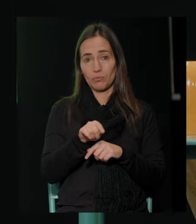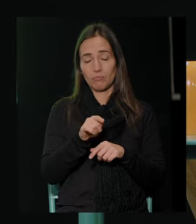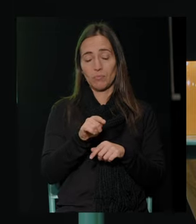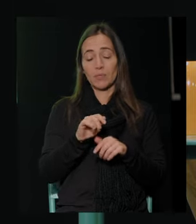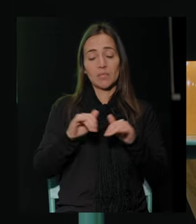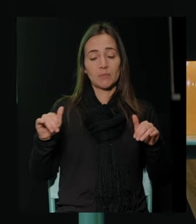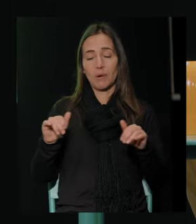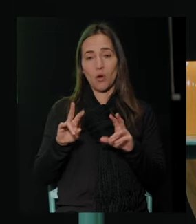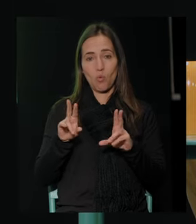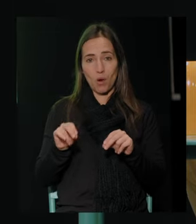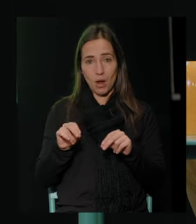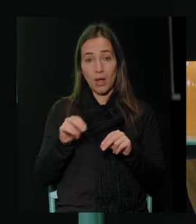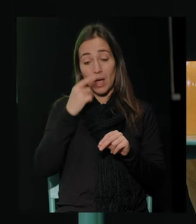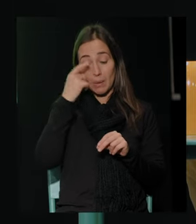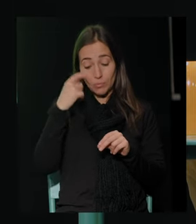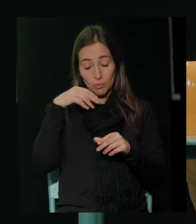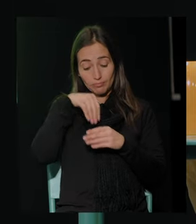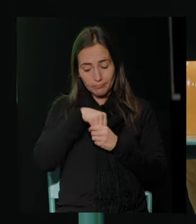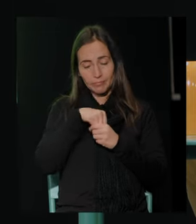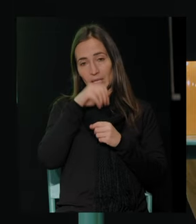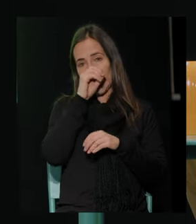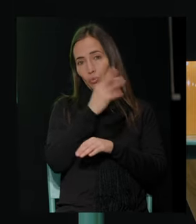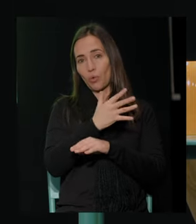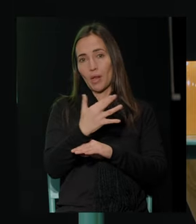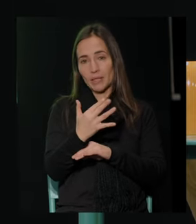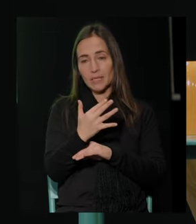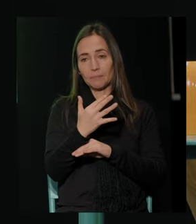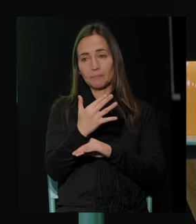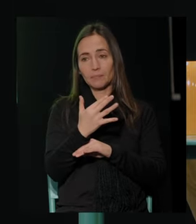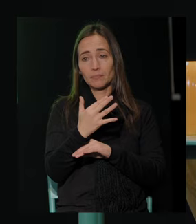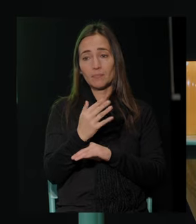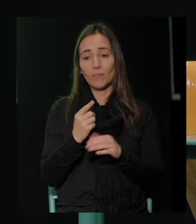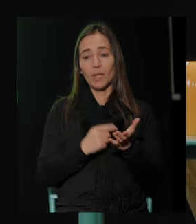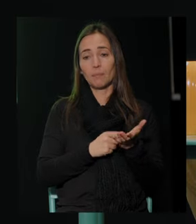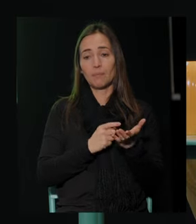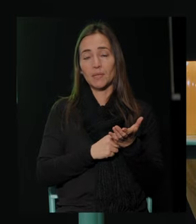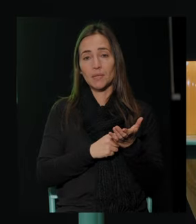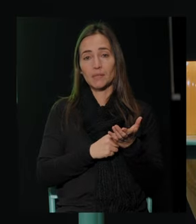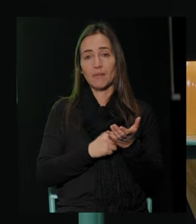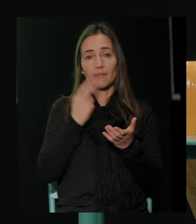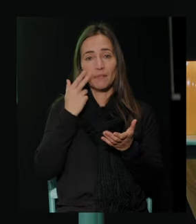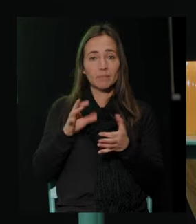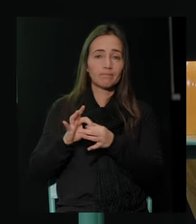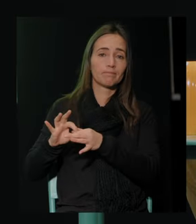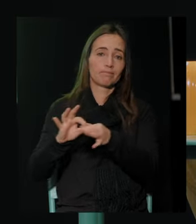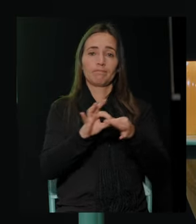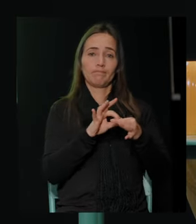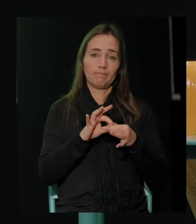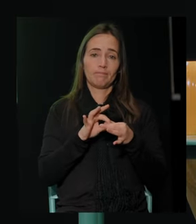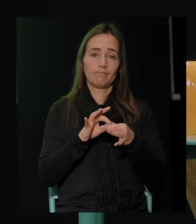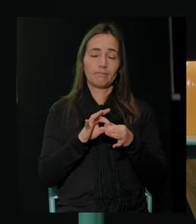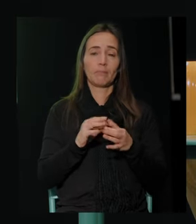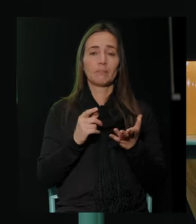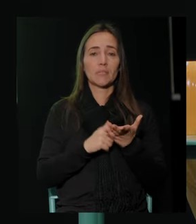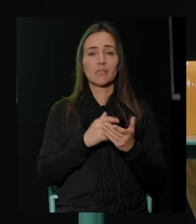que o ser humano faz parte da natureza e que tem que viver é em sintonia e não temos que então